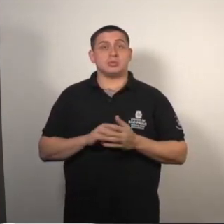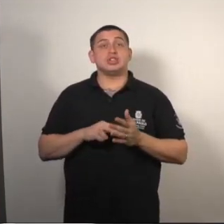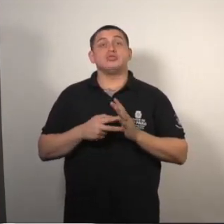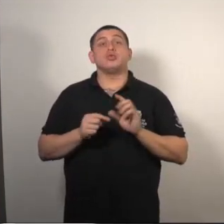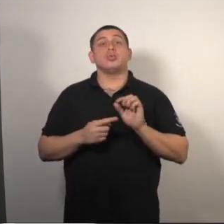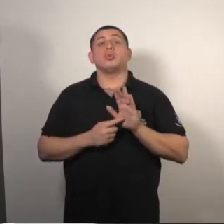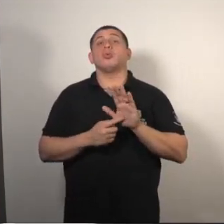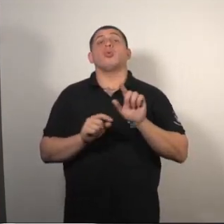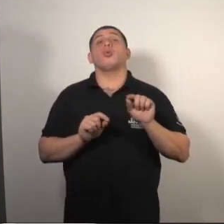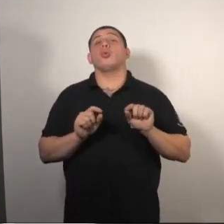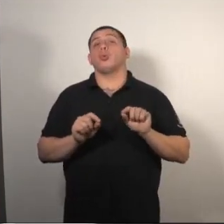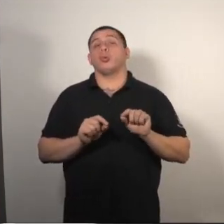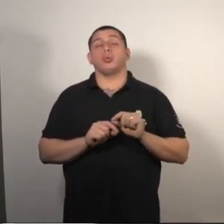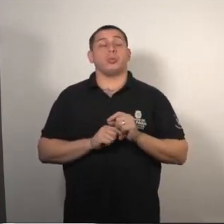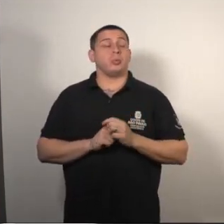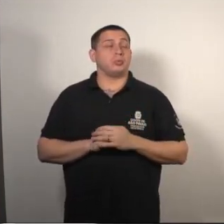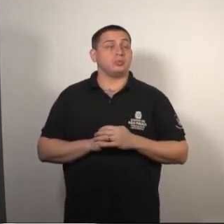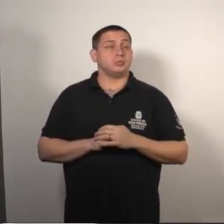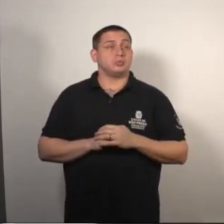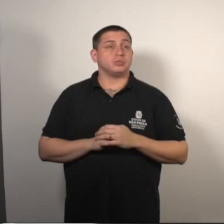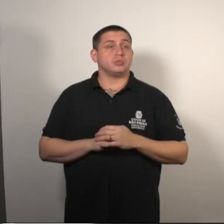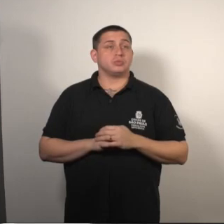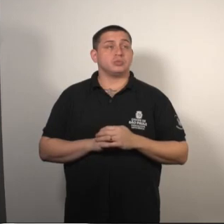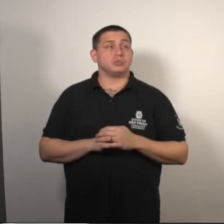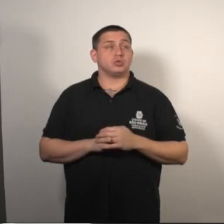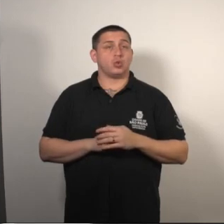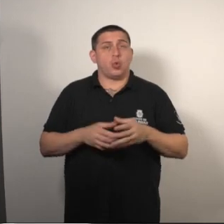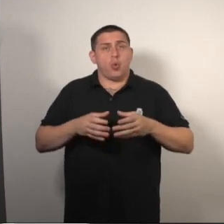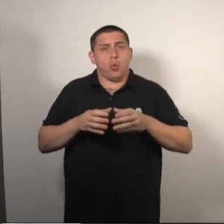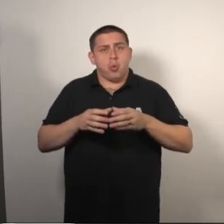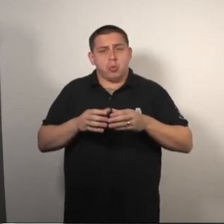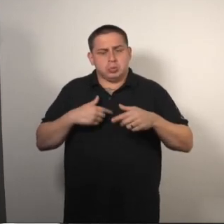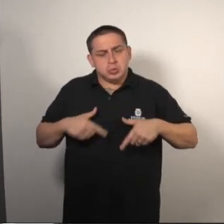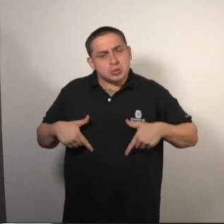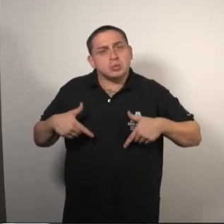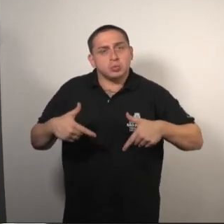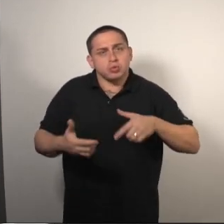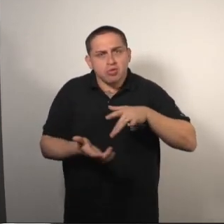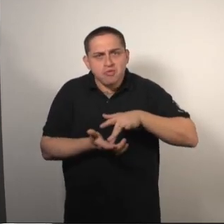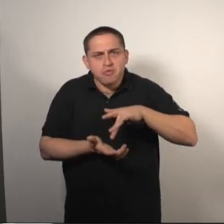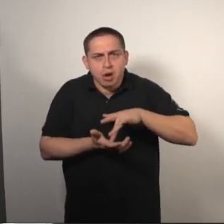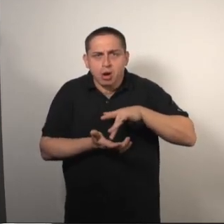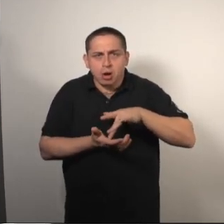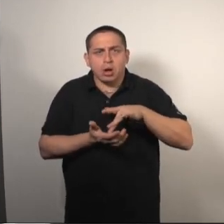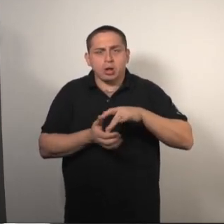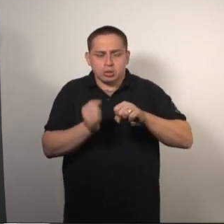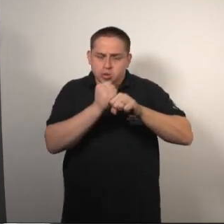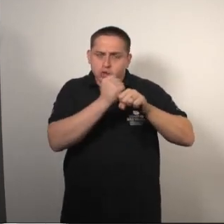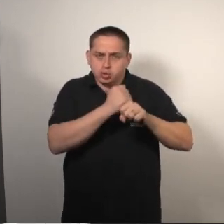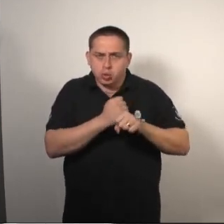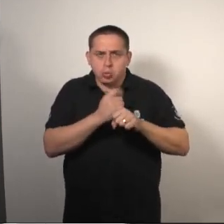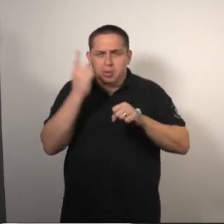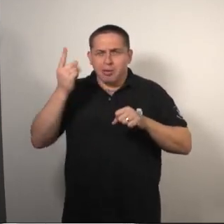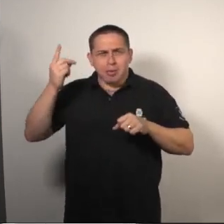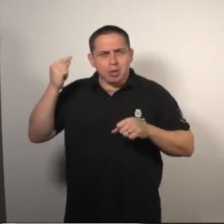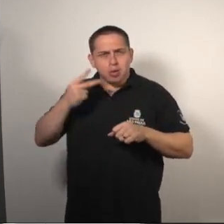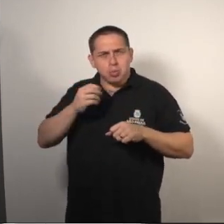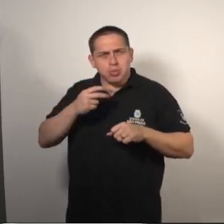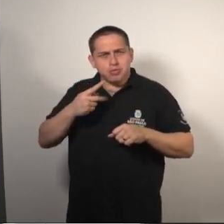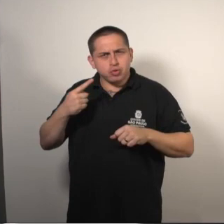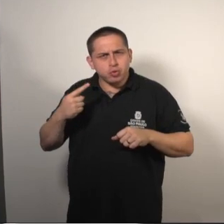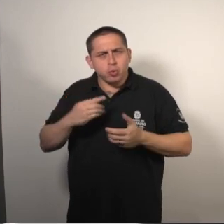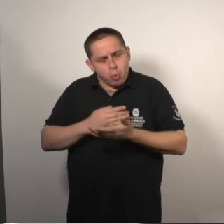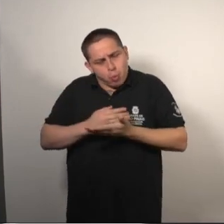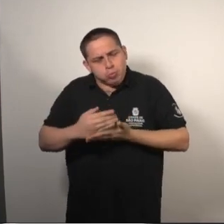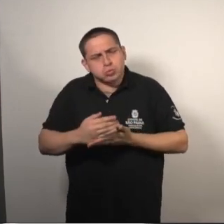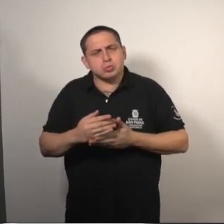mais mostra o comprometimento da gestão nesse programa, e lá em 2021, é que um dos itens